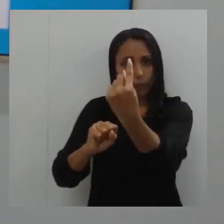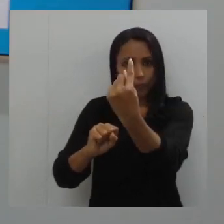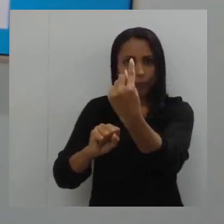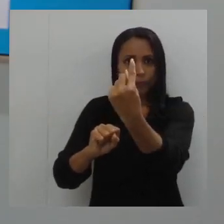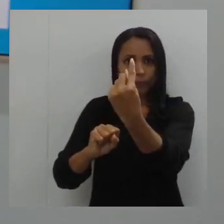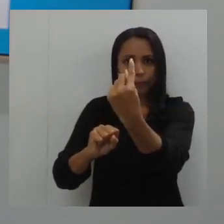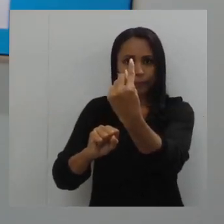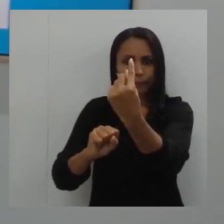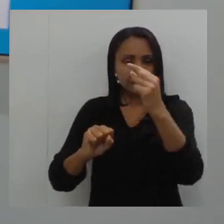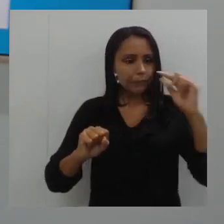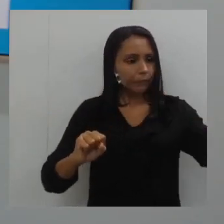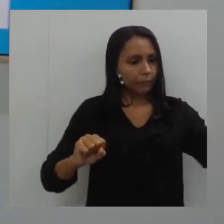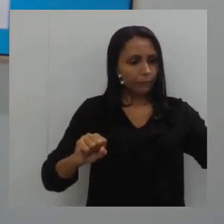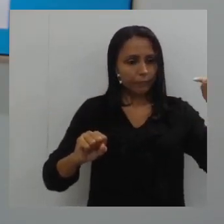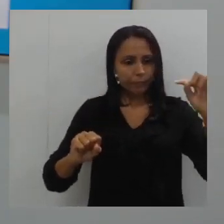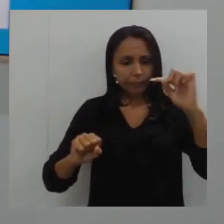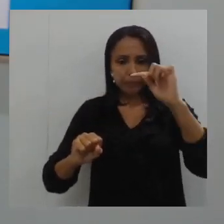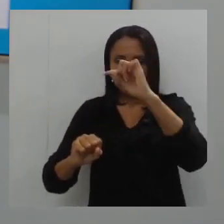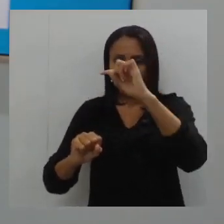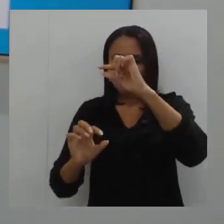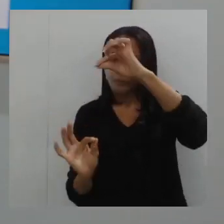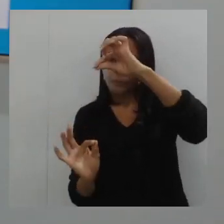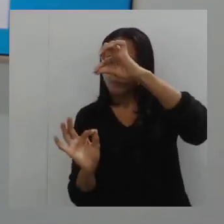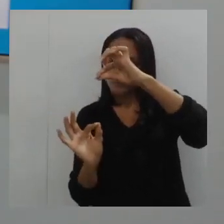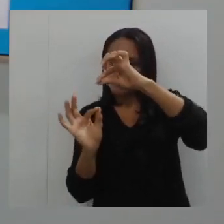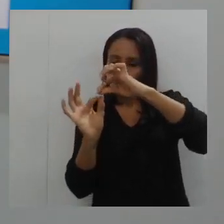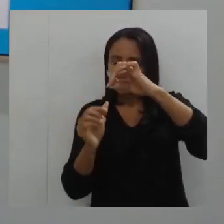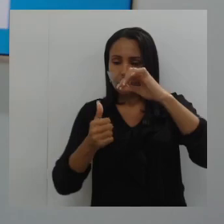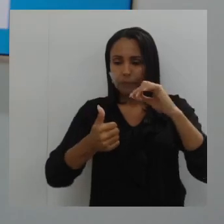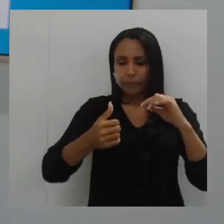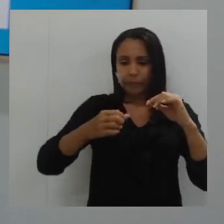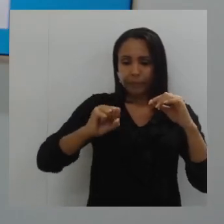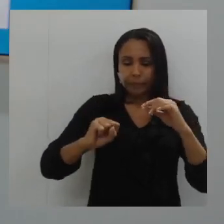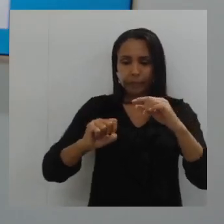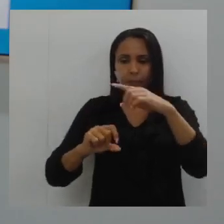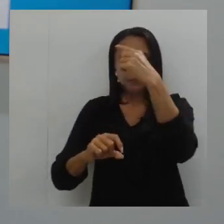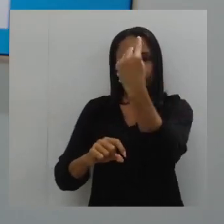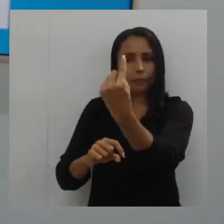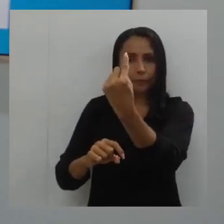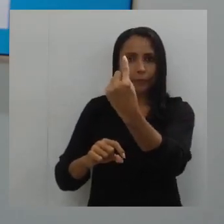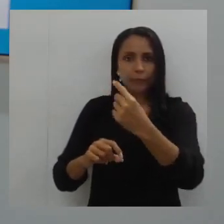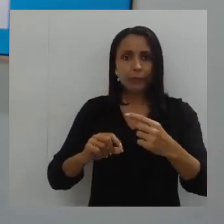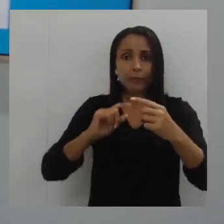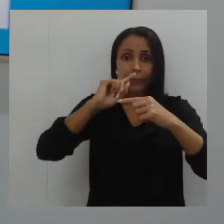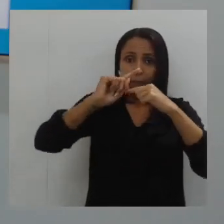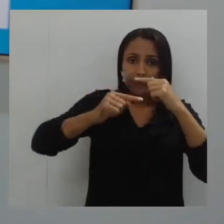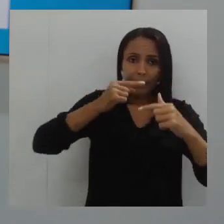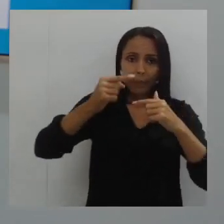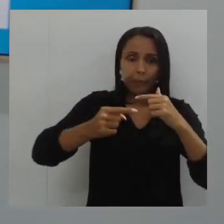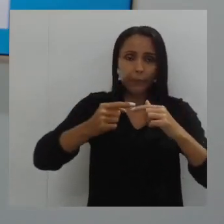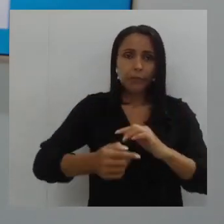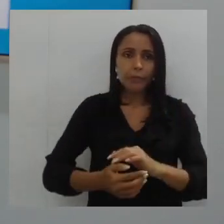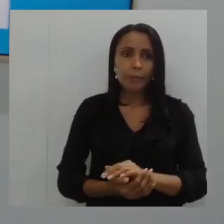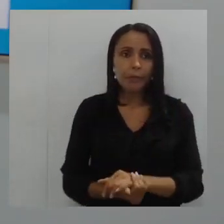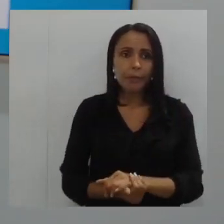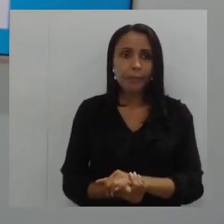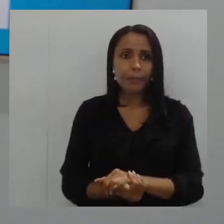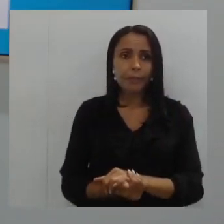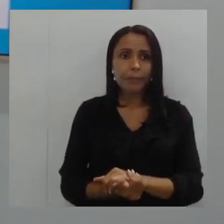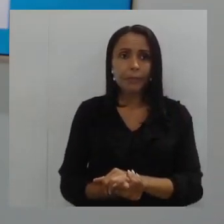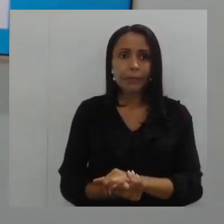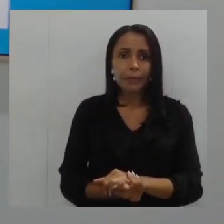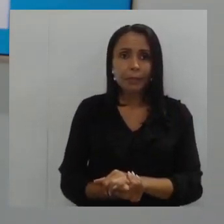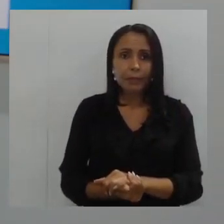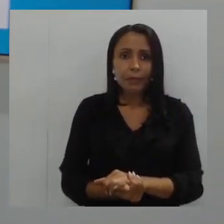aqui o ponto 13, 1 e marco o ponto 18, 1. Depois eu vou marcar agora aqui em cima, ó, eu faço